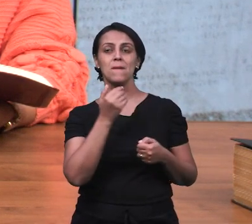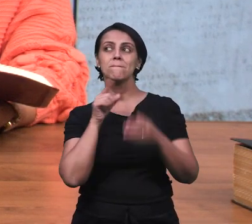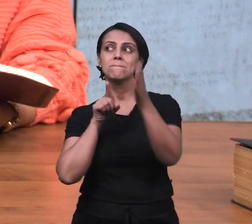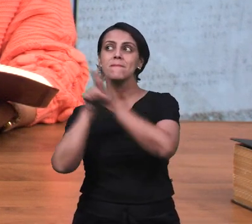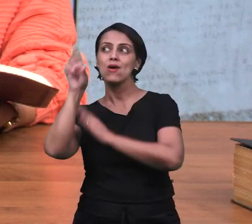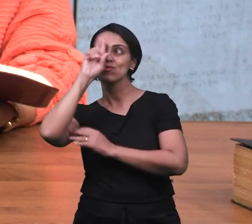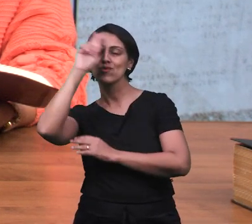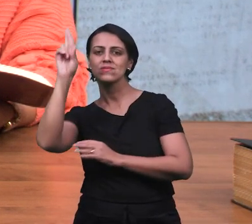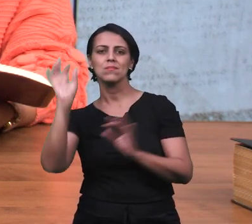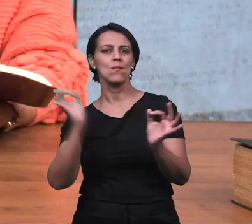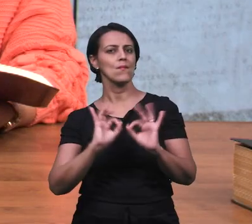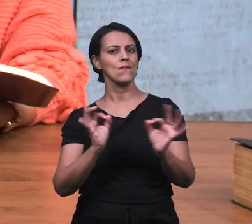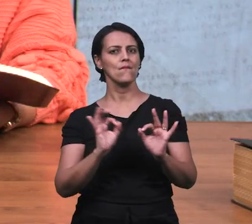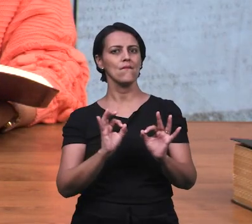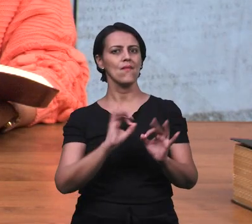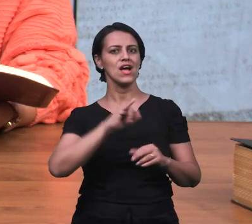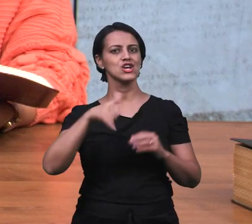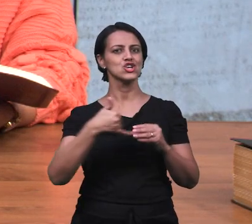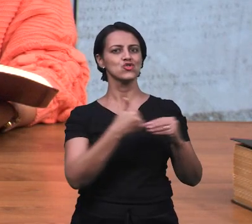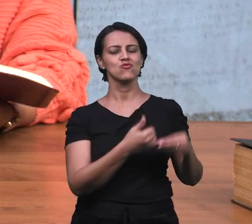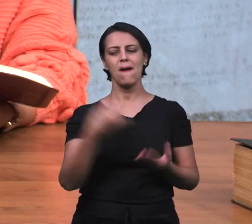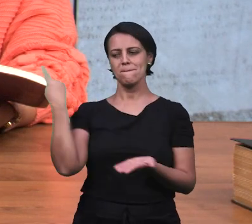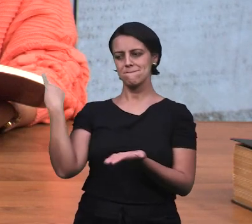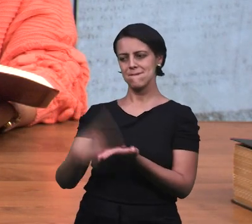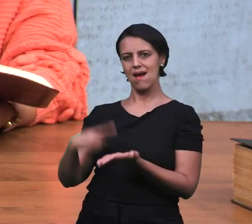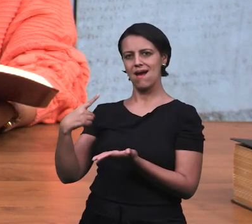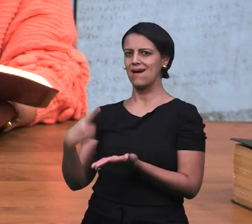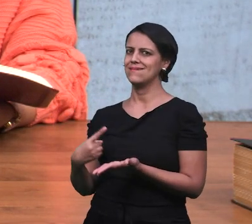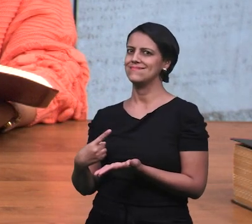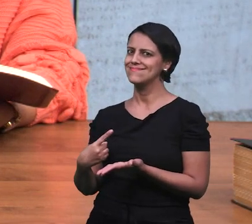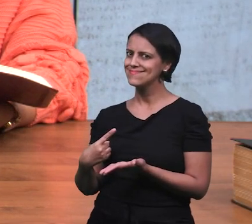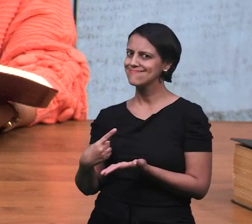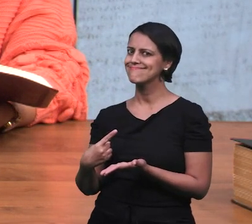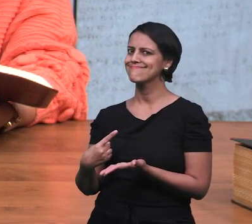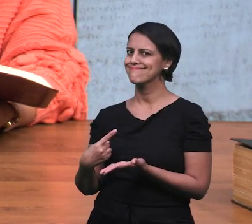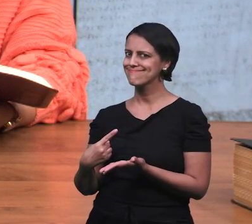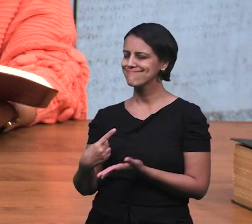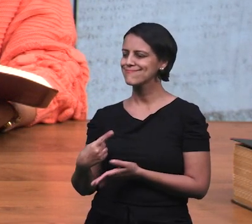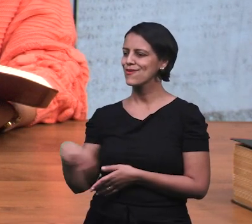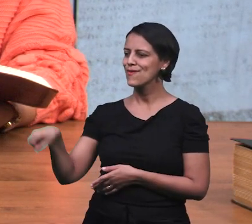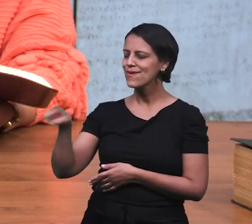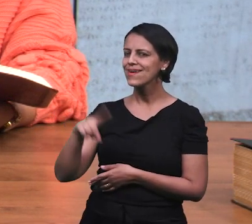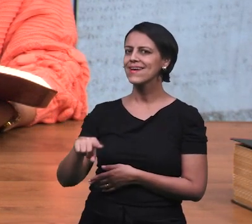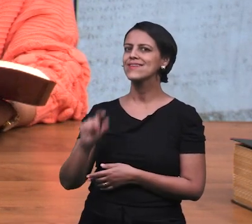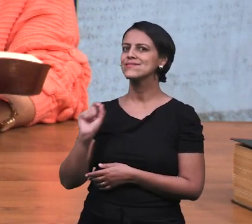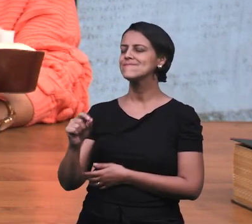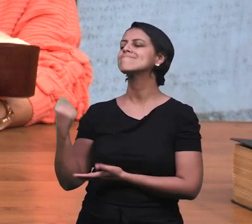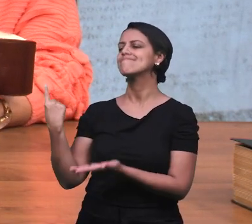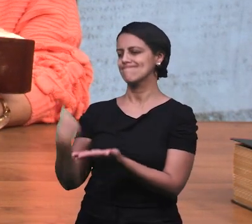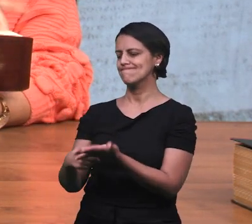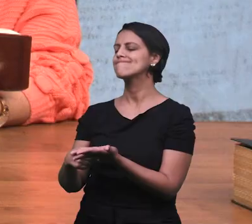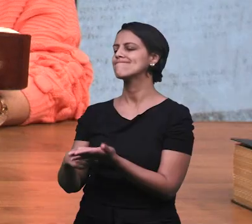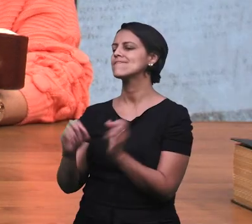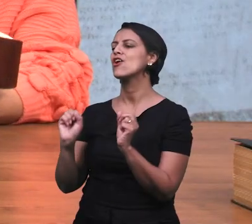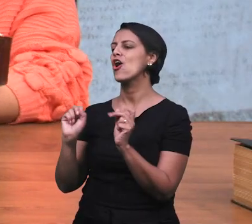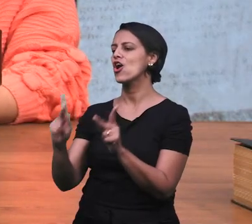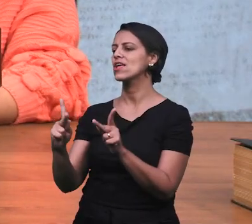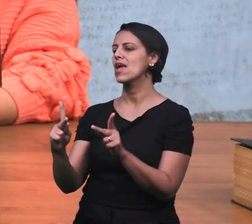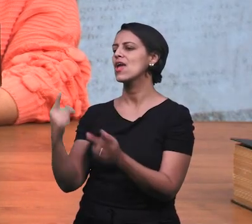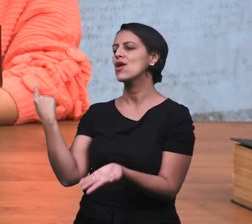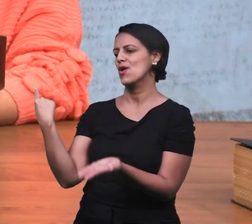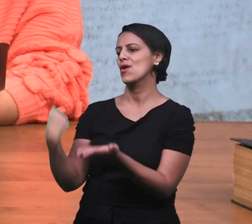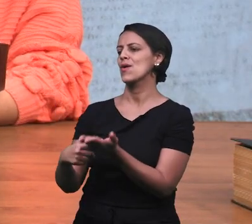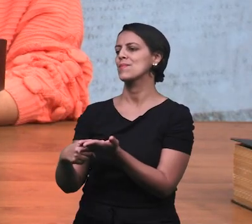fez paz com eles e fez um concerto com eles que lhes daria a